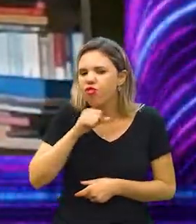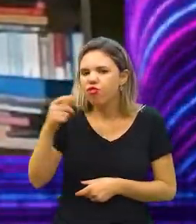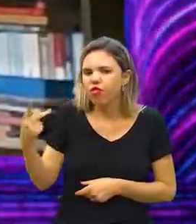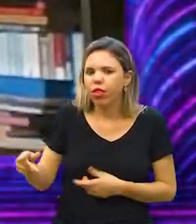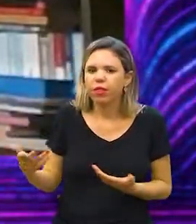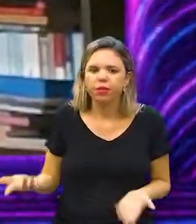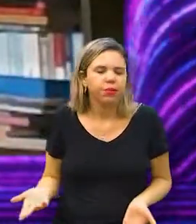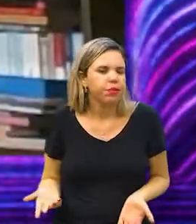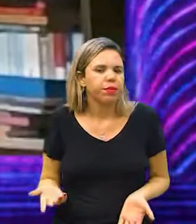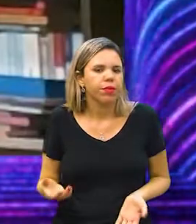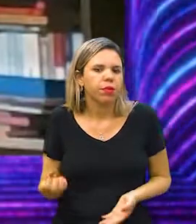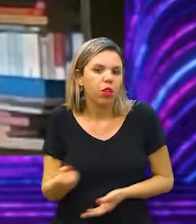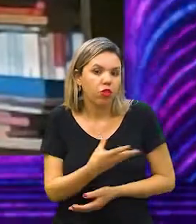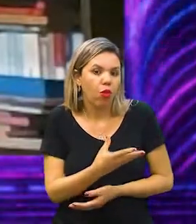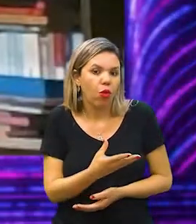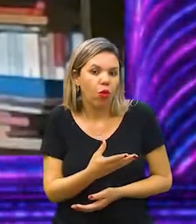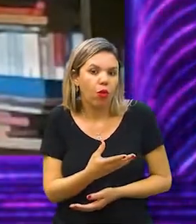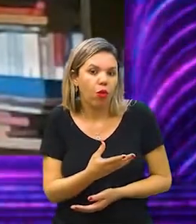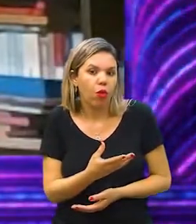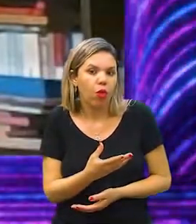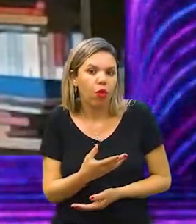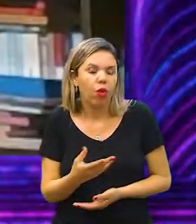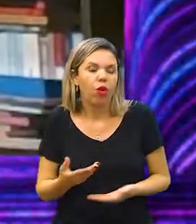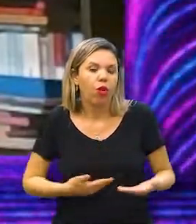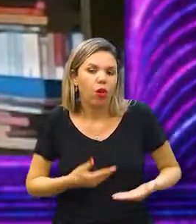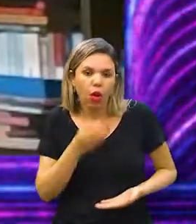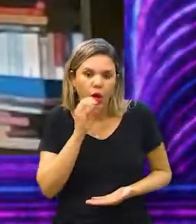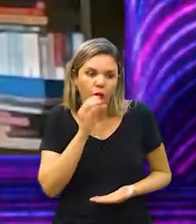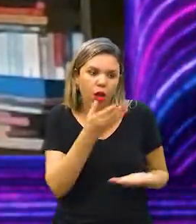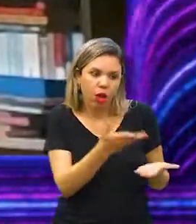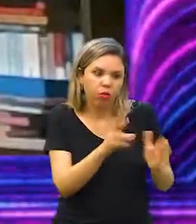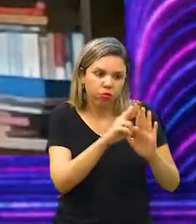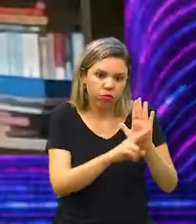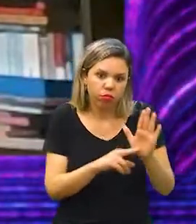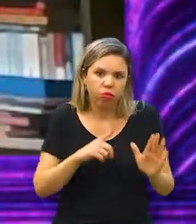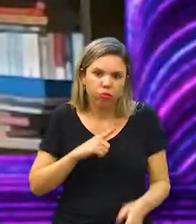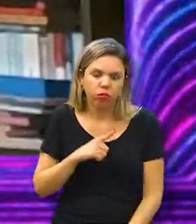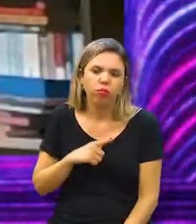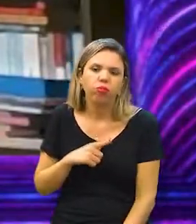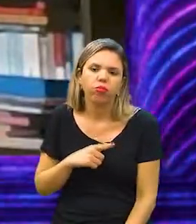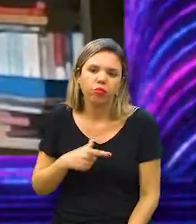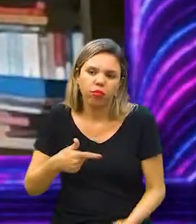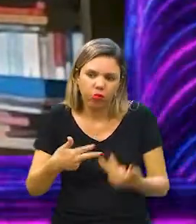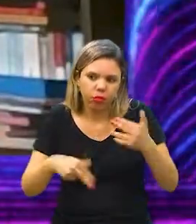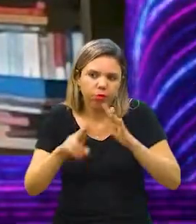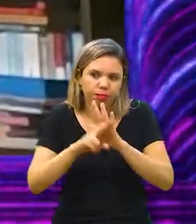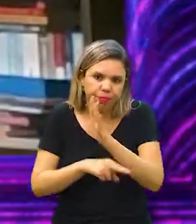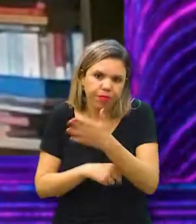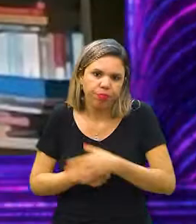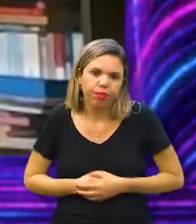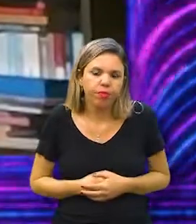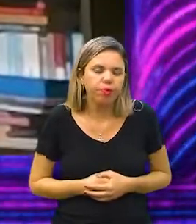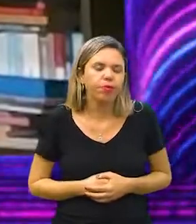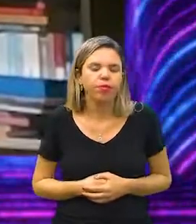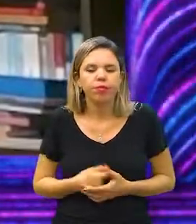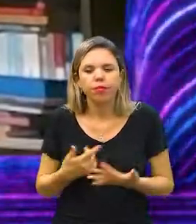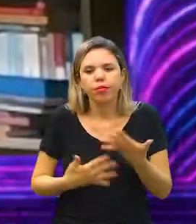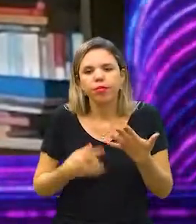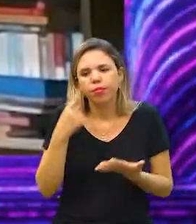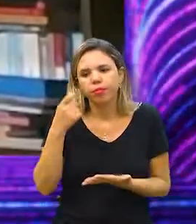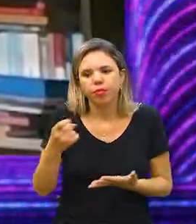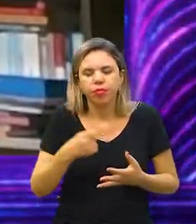velho e o mais novo. Para servir uma bebida também tem regras. São várias regras. E é muita